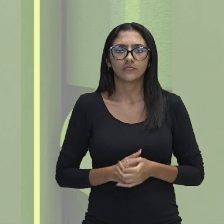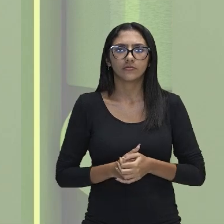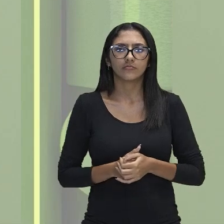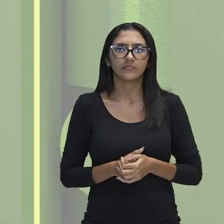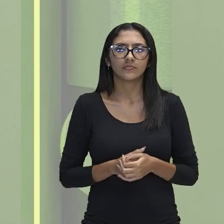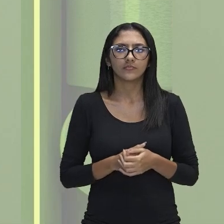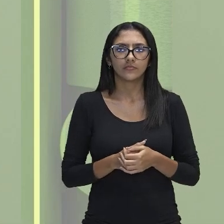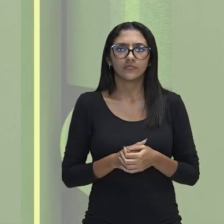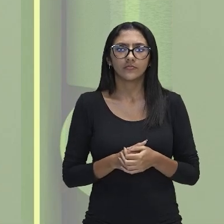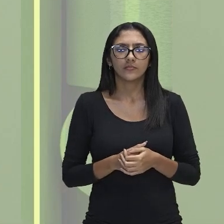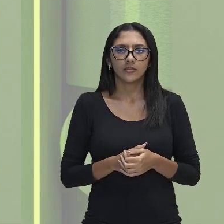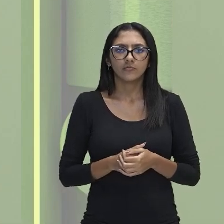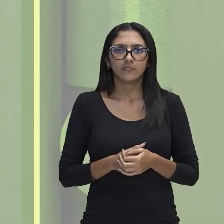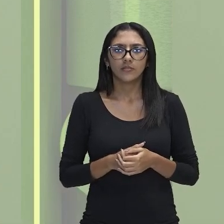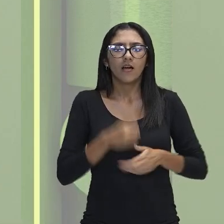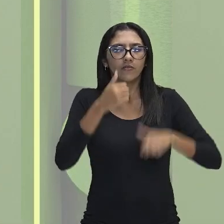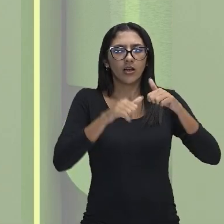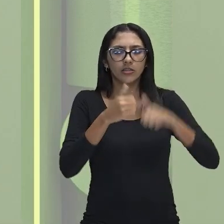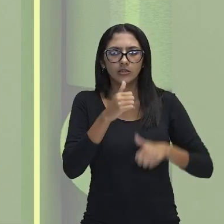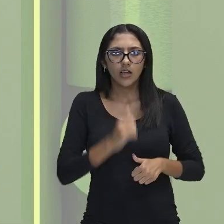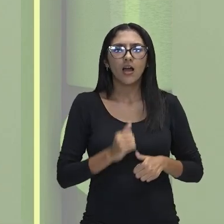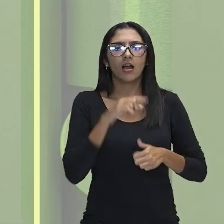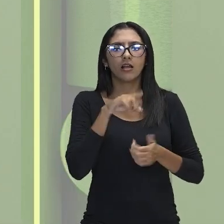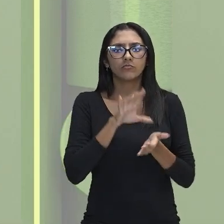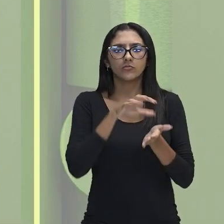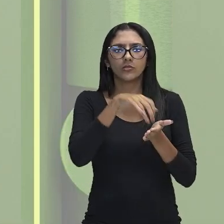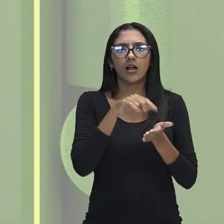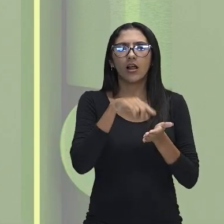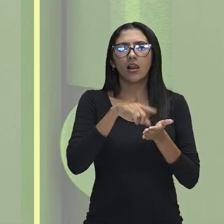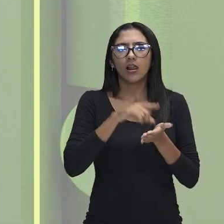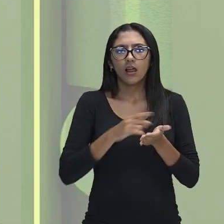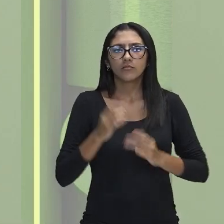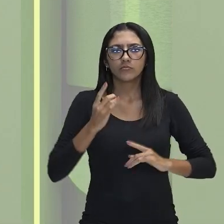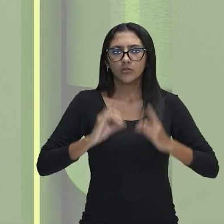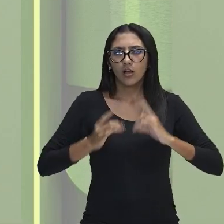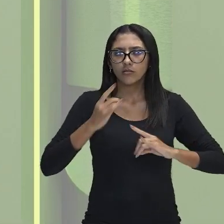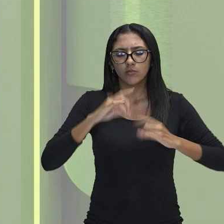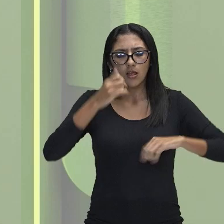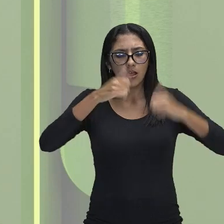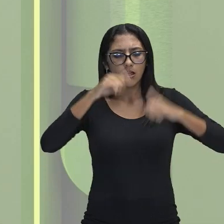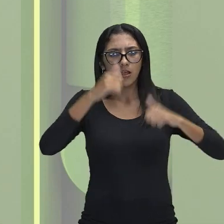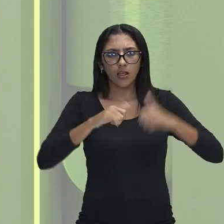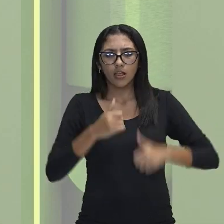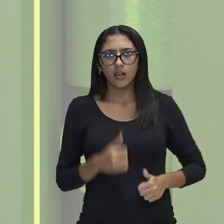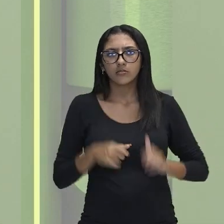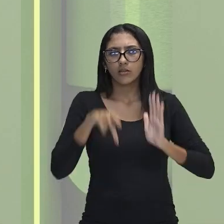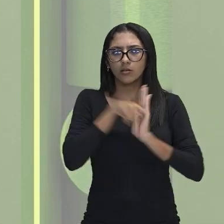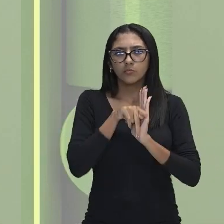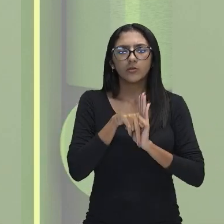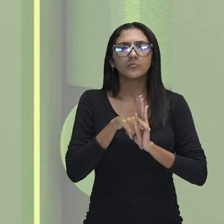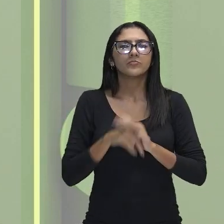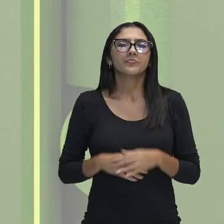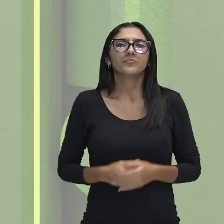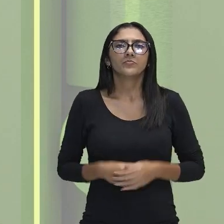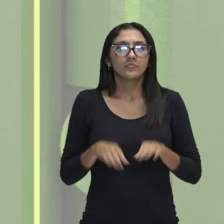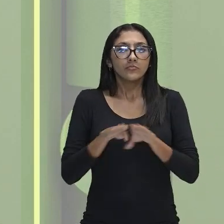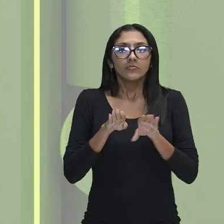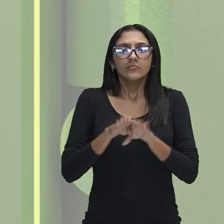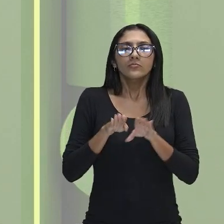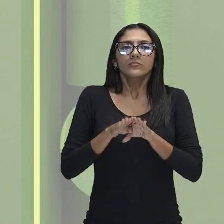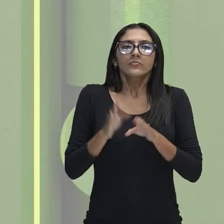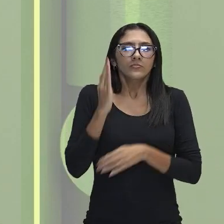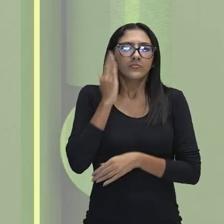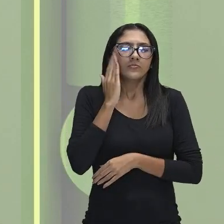o endocrinologista, que ali ele vai verificar as nossas taxas hormonais e fazer já